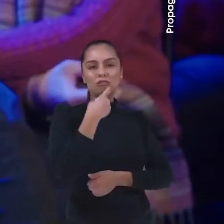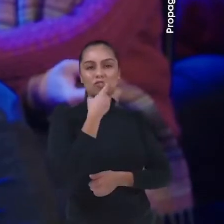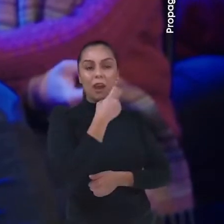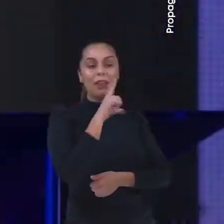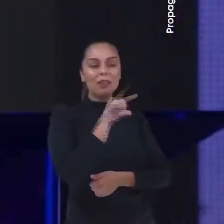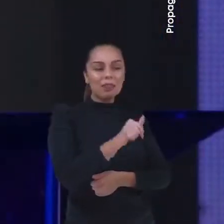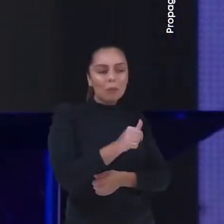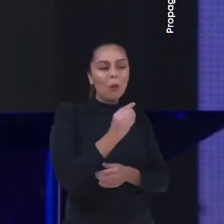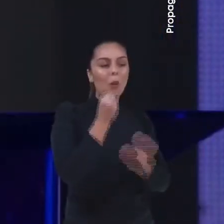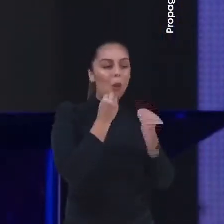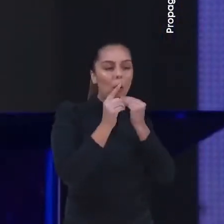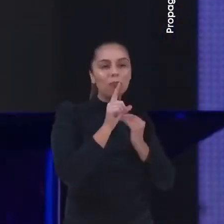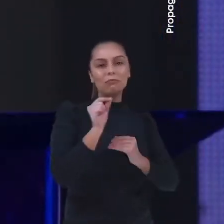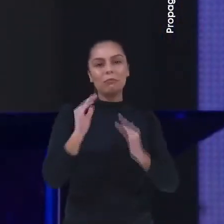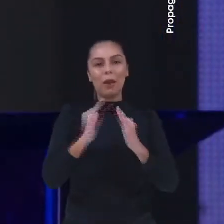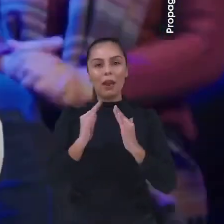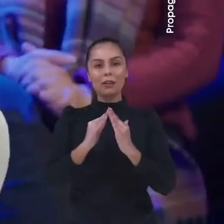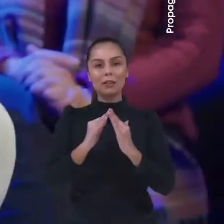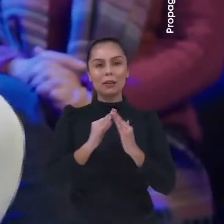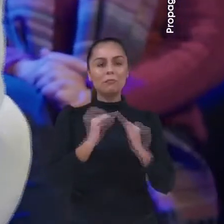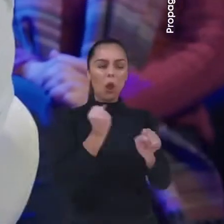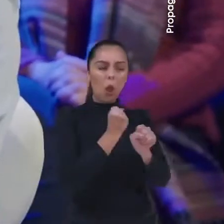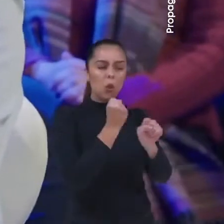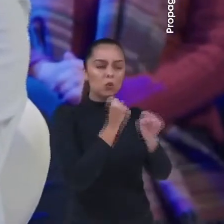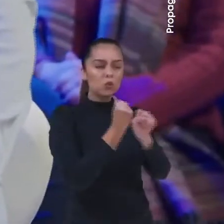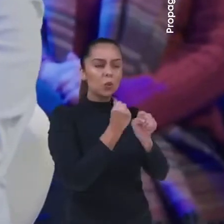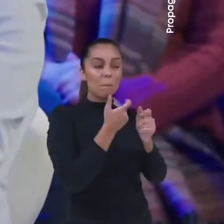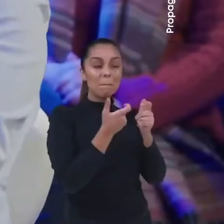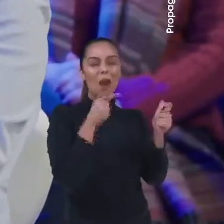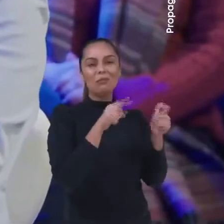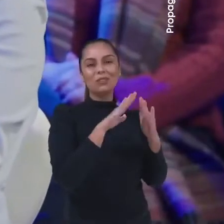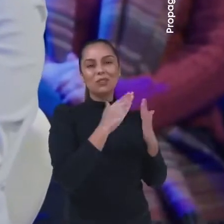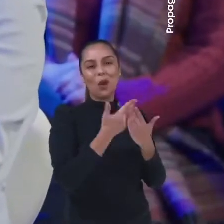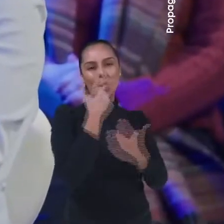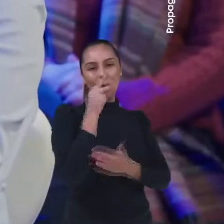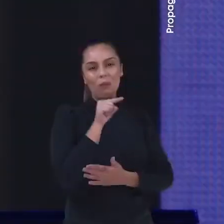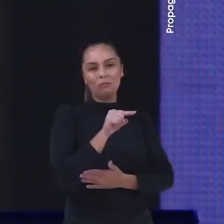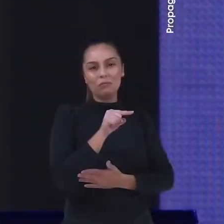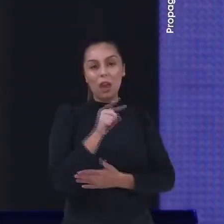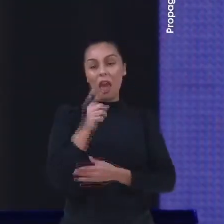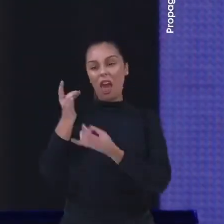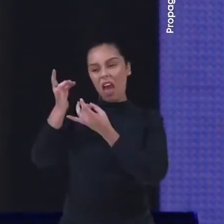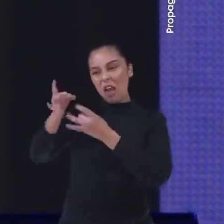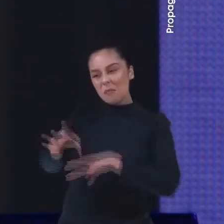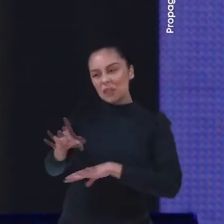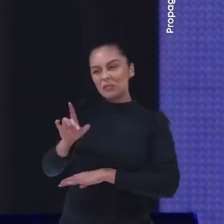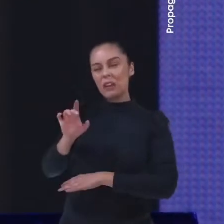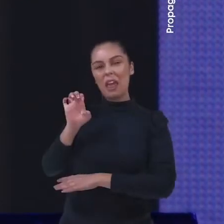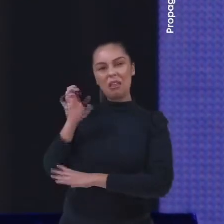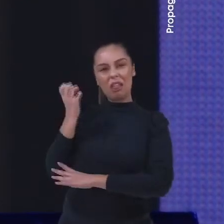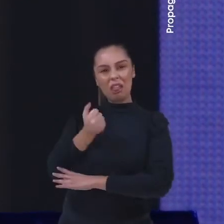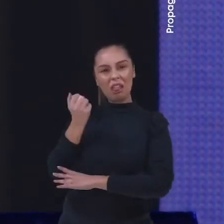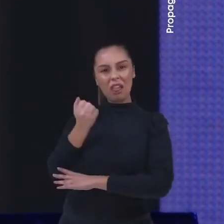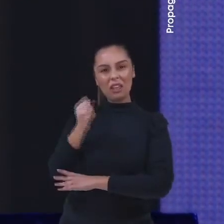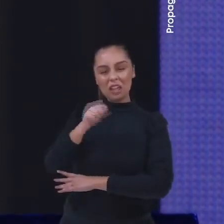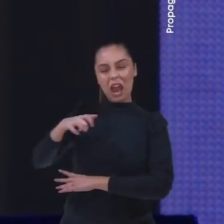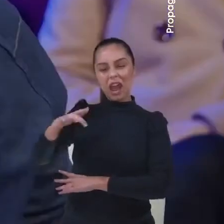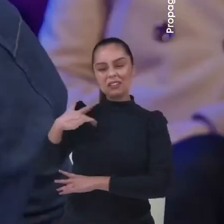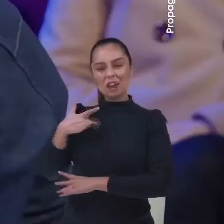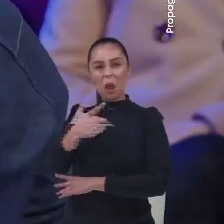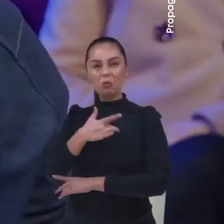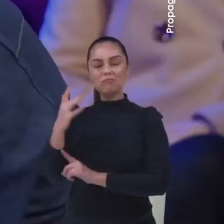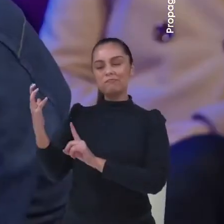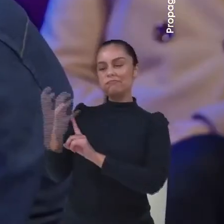médico odontológico e depois janta e vai para casa. Nós vamos fazer o maior número possível dessas escolas. O abandono do governo do leite